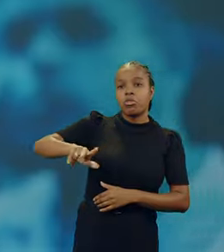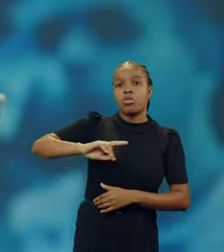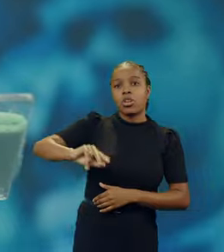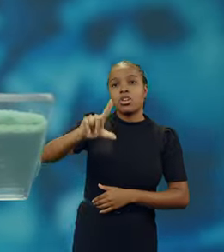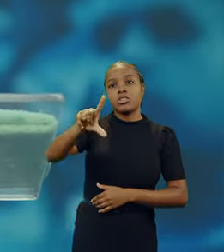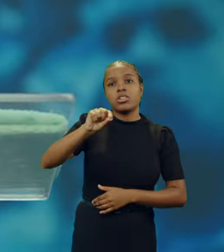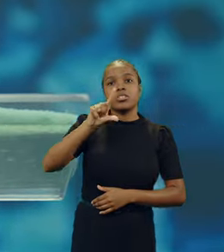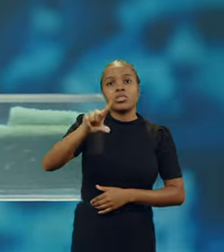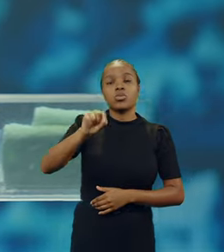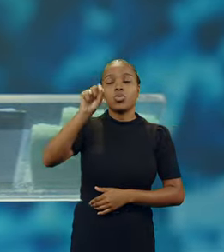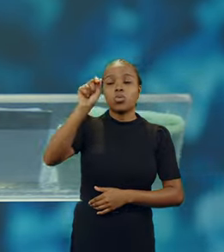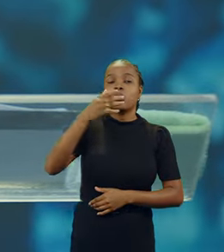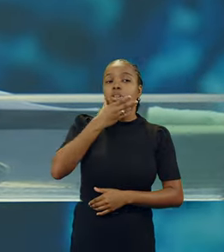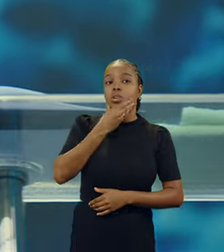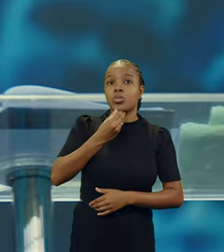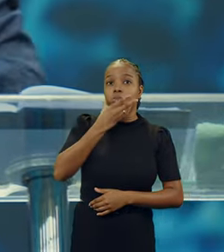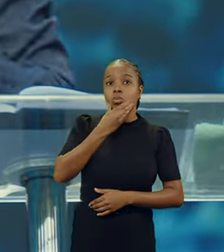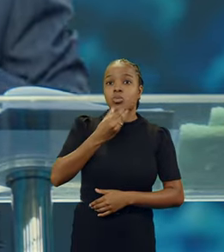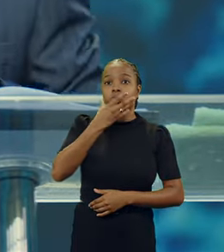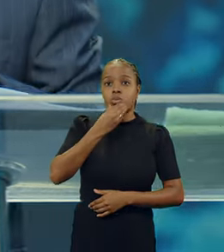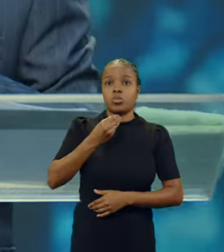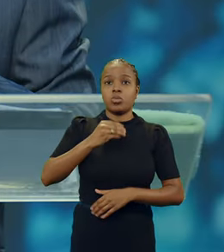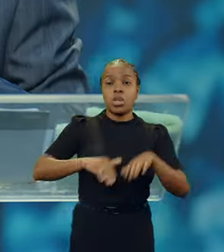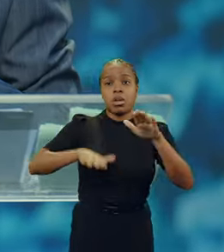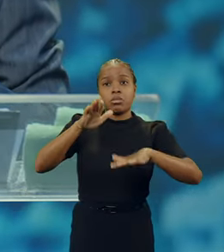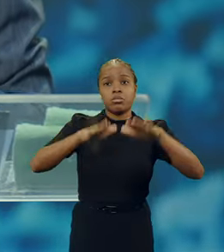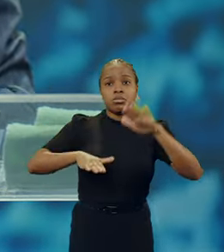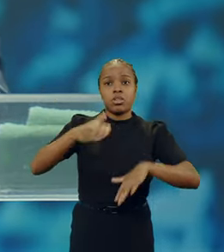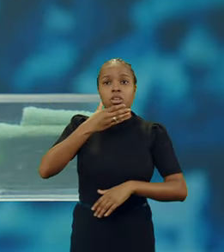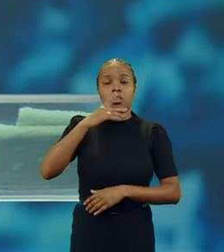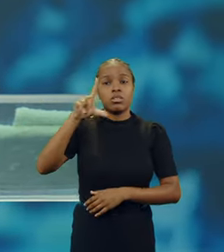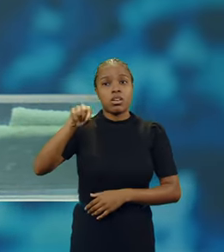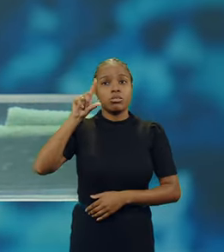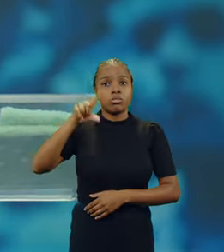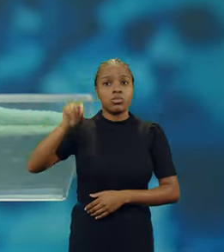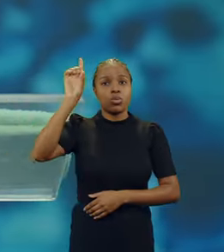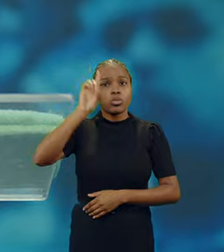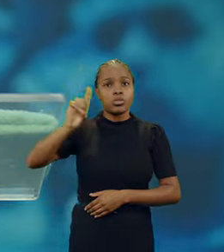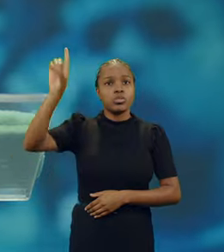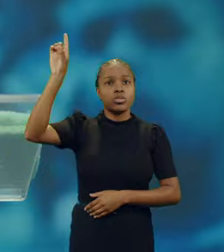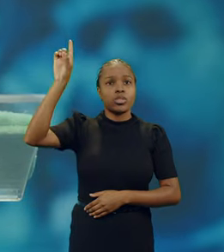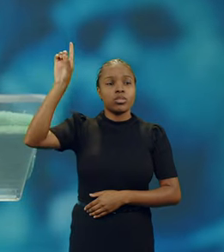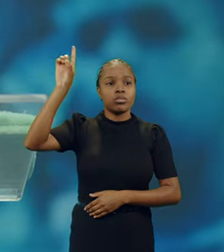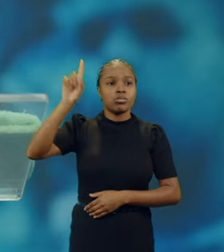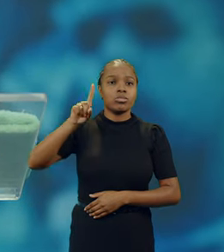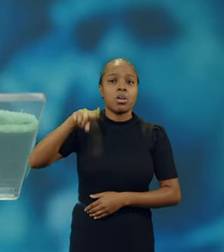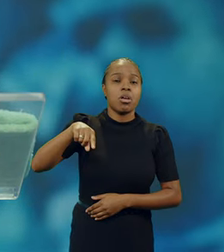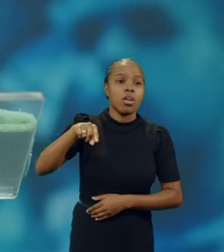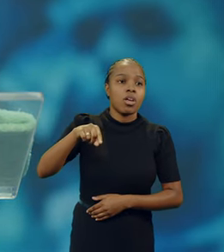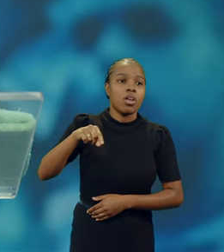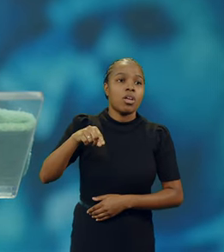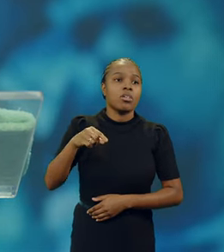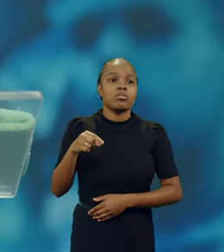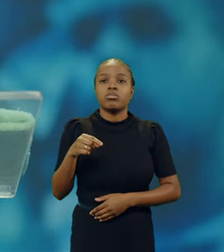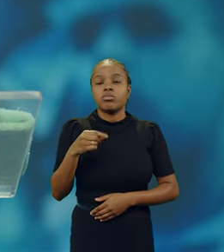as escolhas de Deus nem sempre são a preferência dos homens.